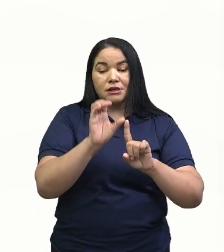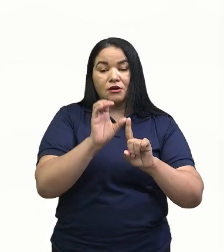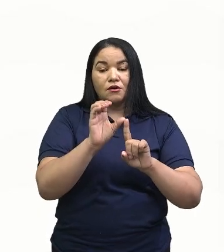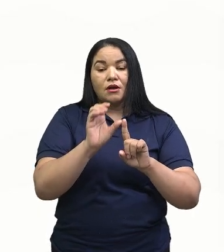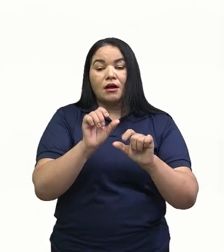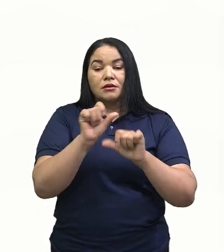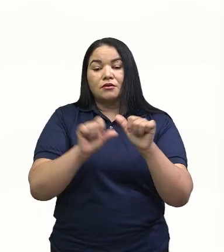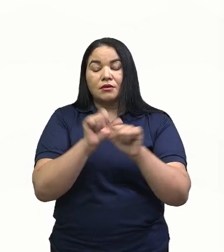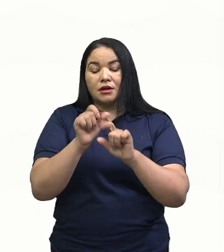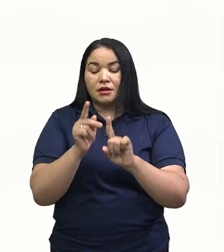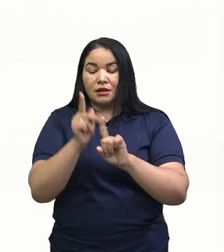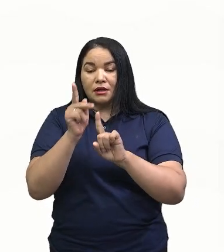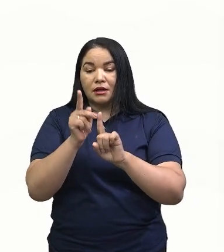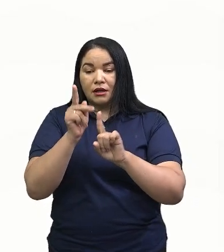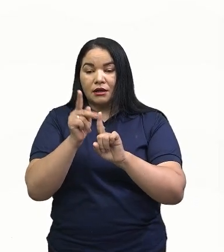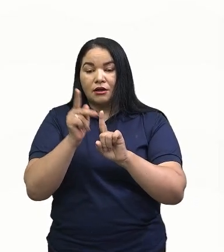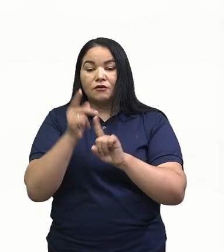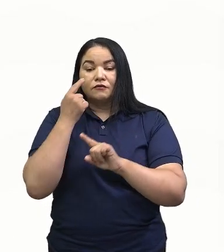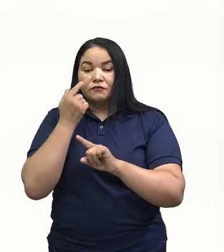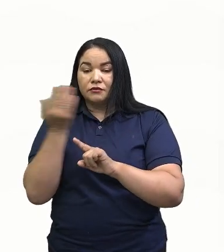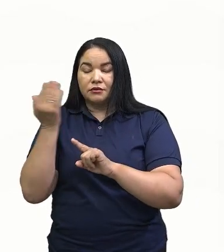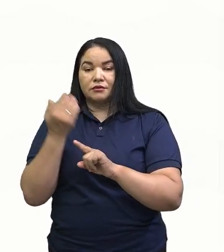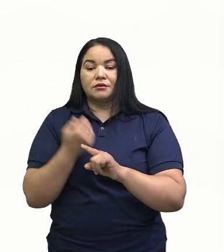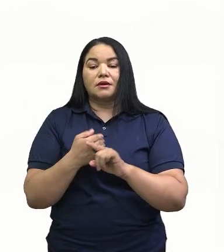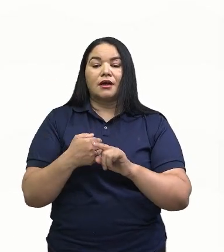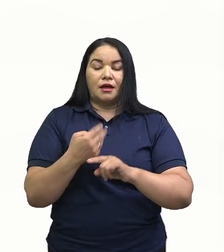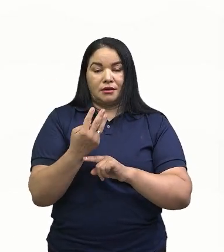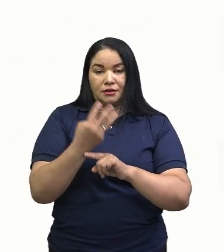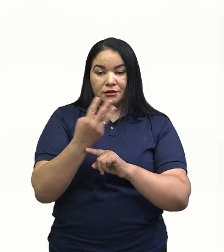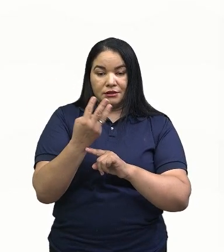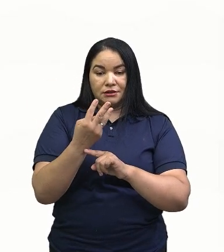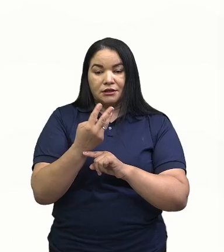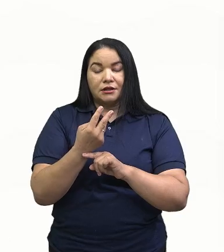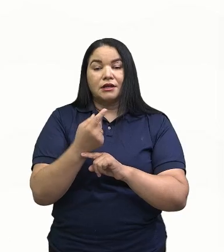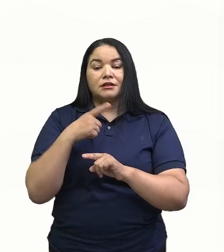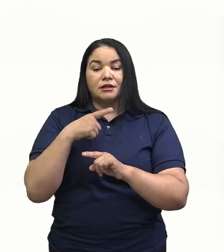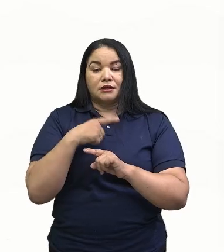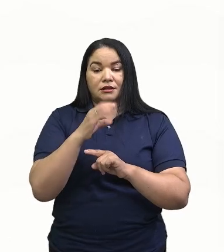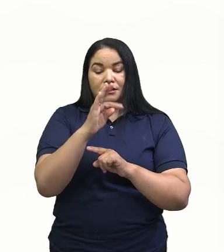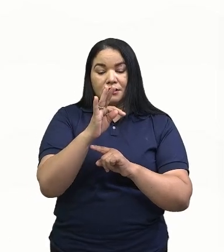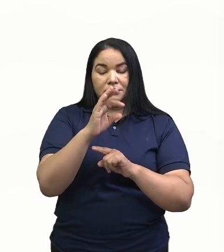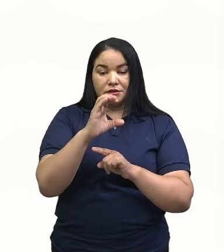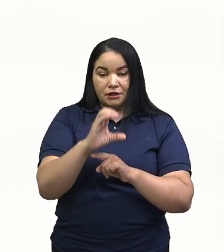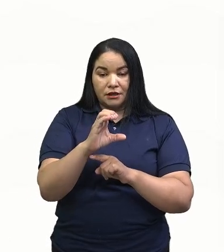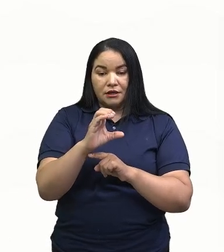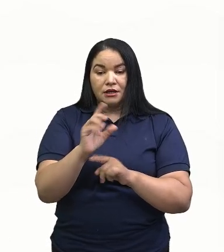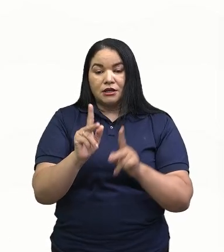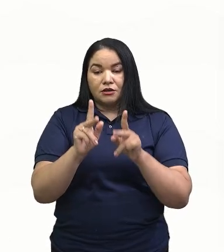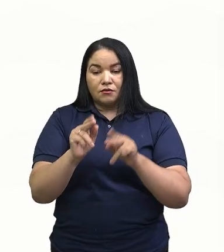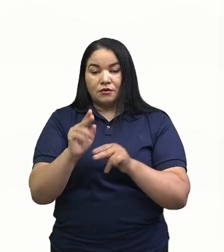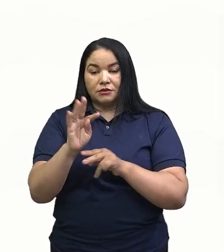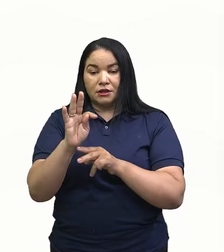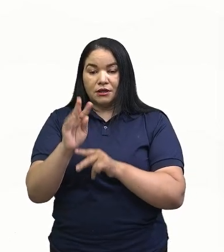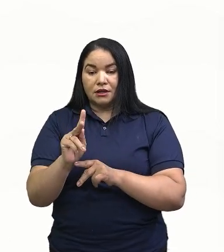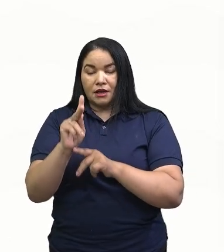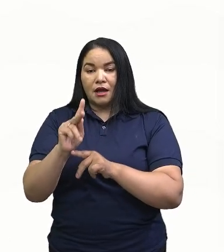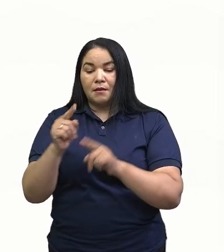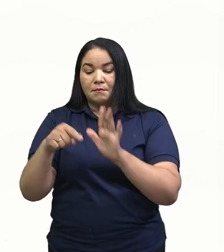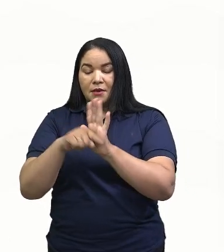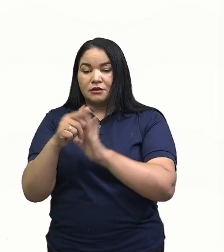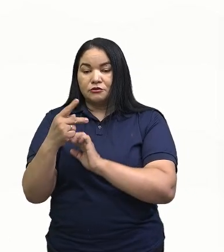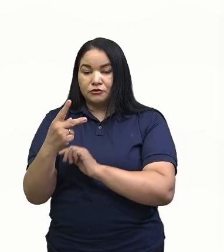você já está percebendo aí, que é a equação 3, eu tenho TC igual a TK menos